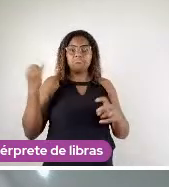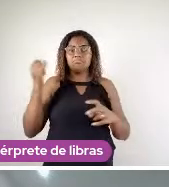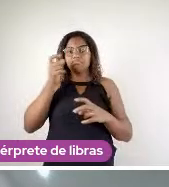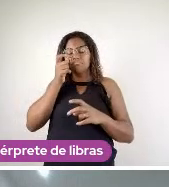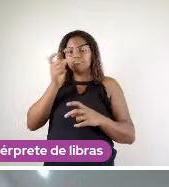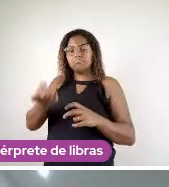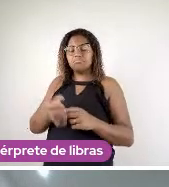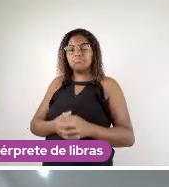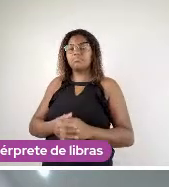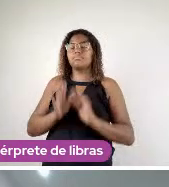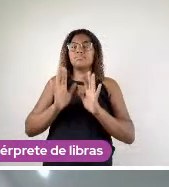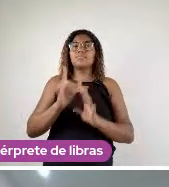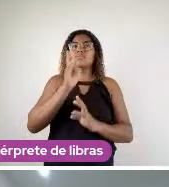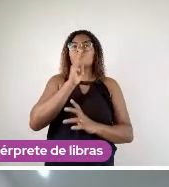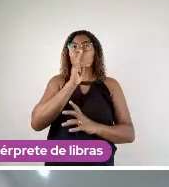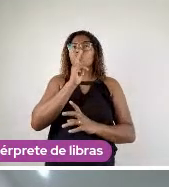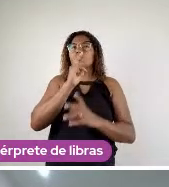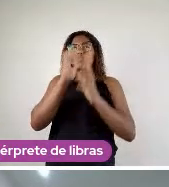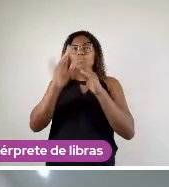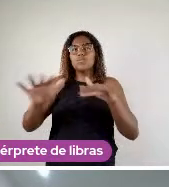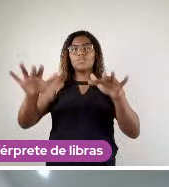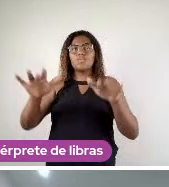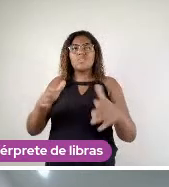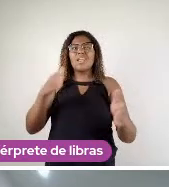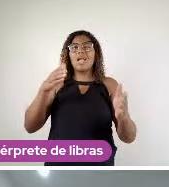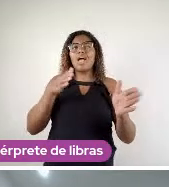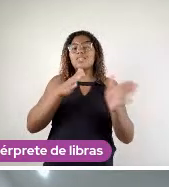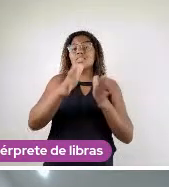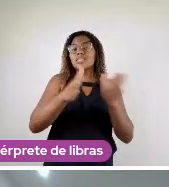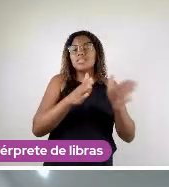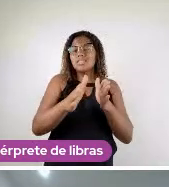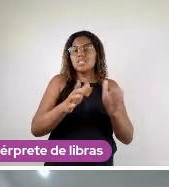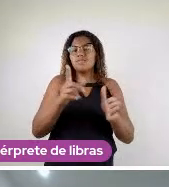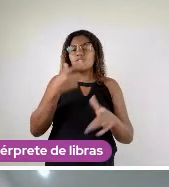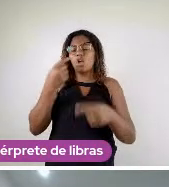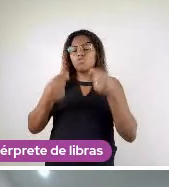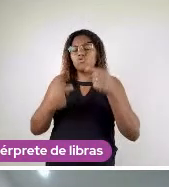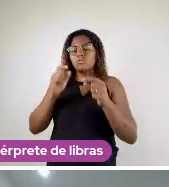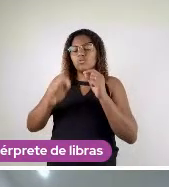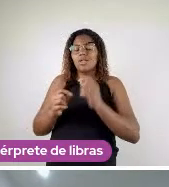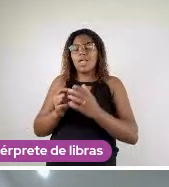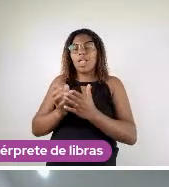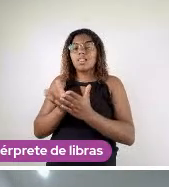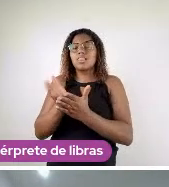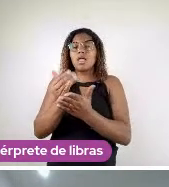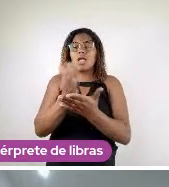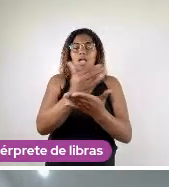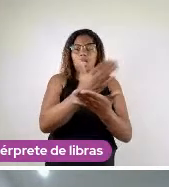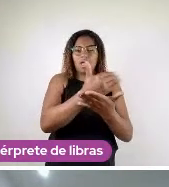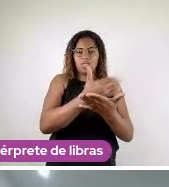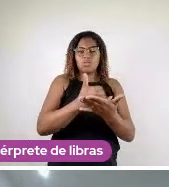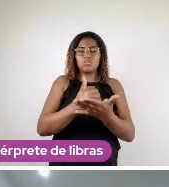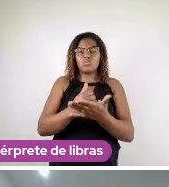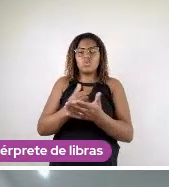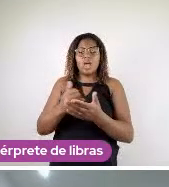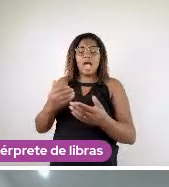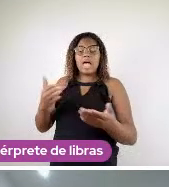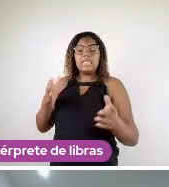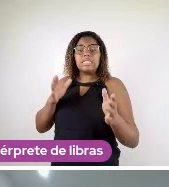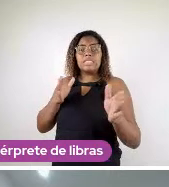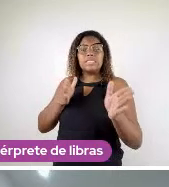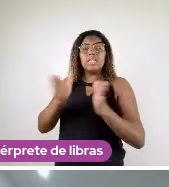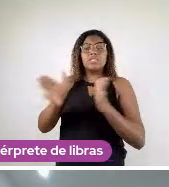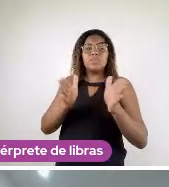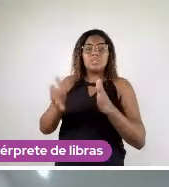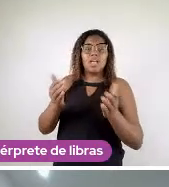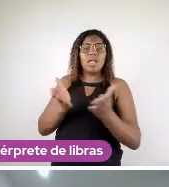Um Oceano Acessível, nós discutimos sobre a questão dos dados, sobre a acessibilidade dos dados, os